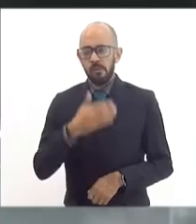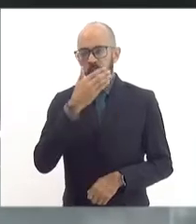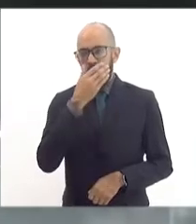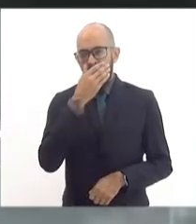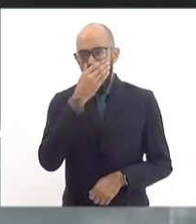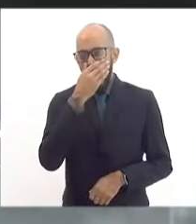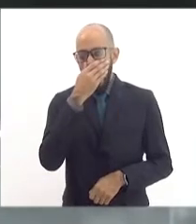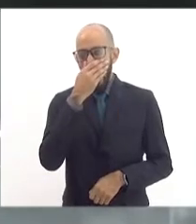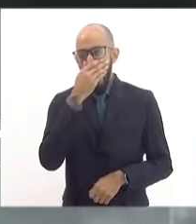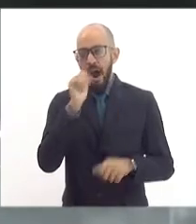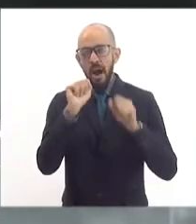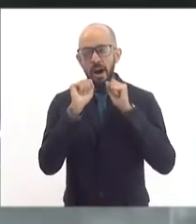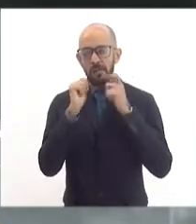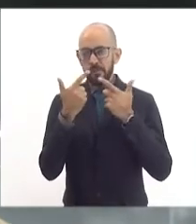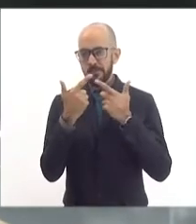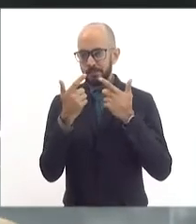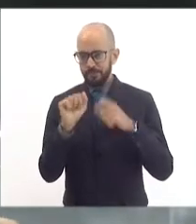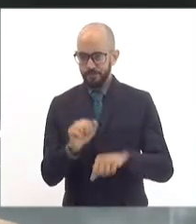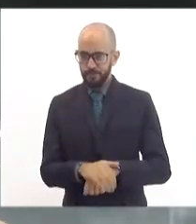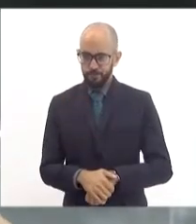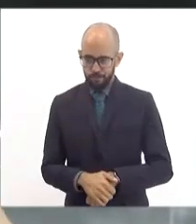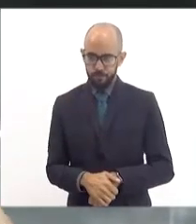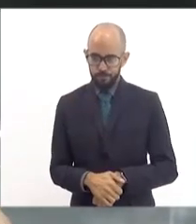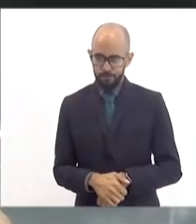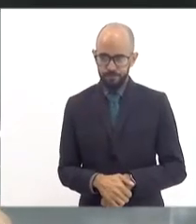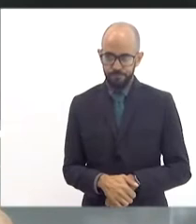a Assembleia Legislativa